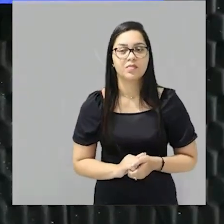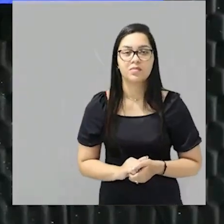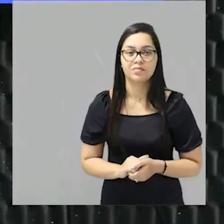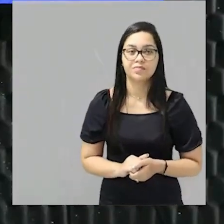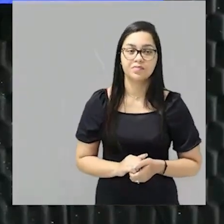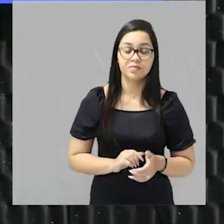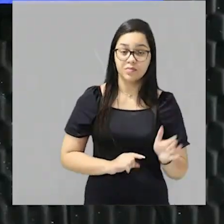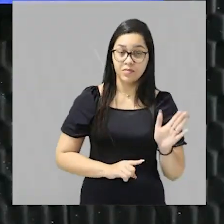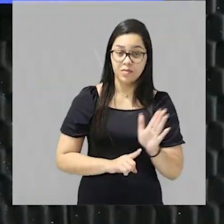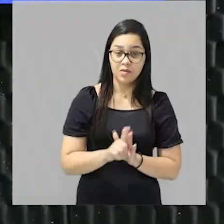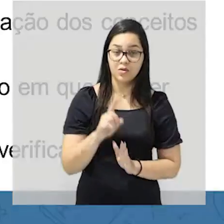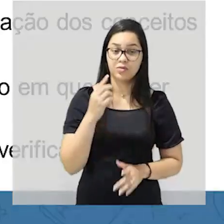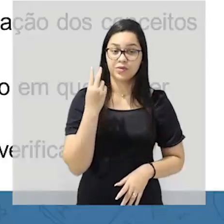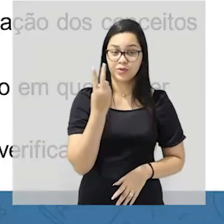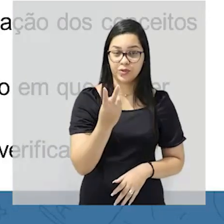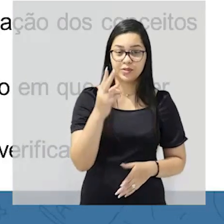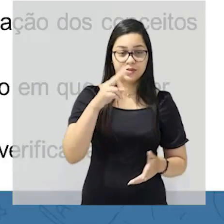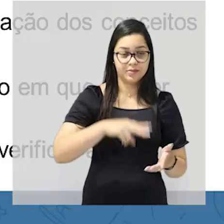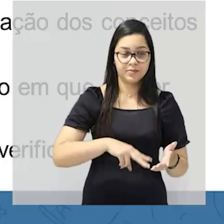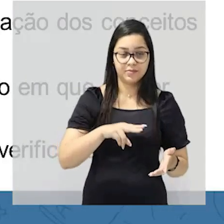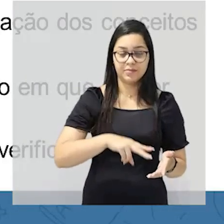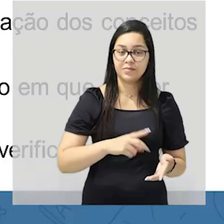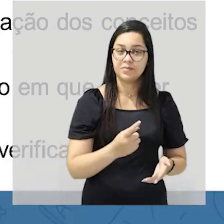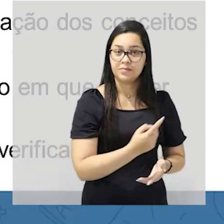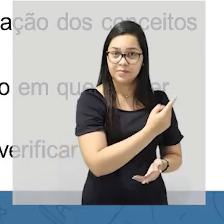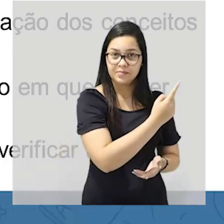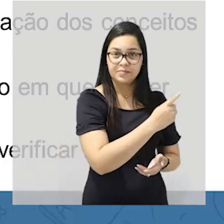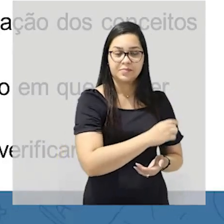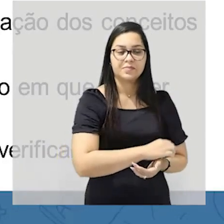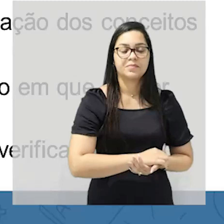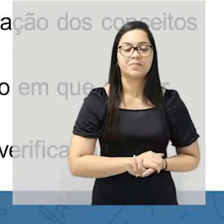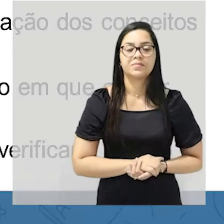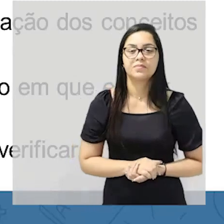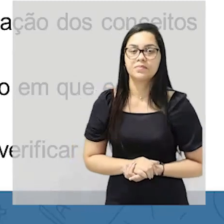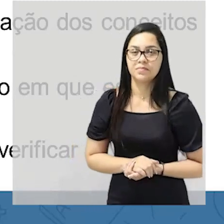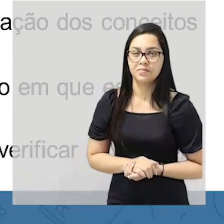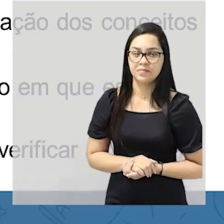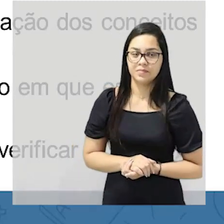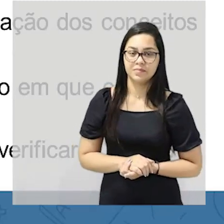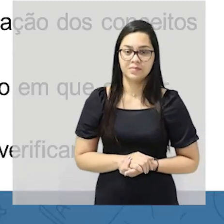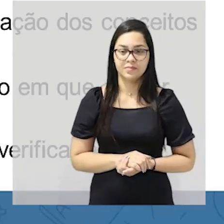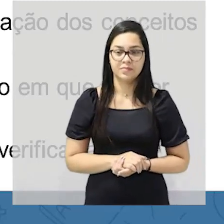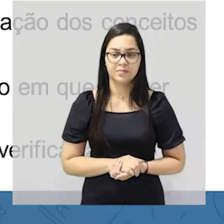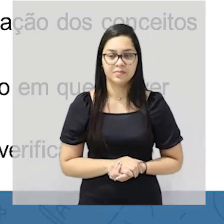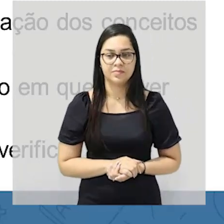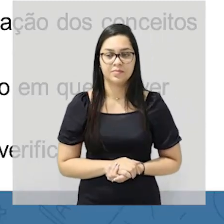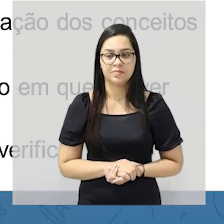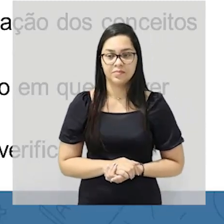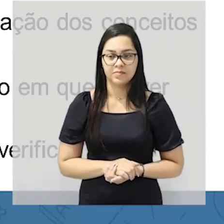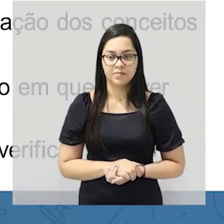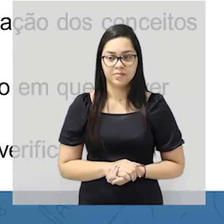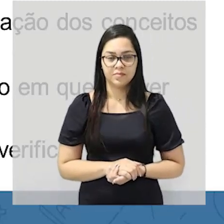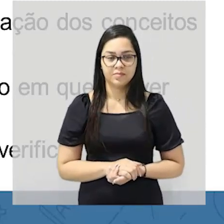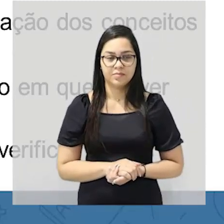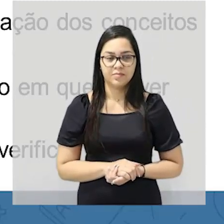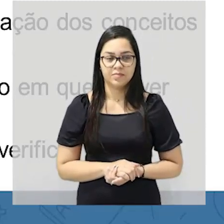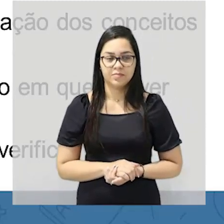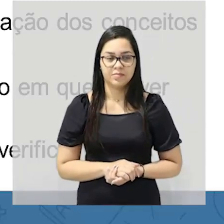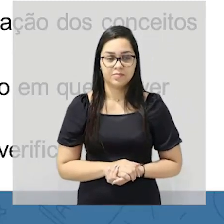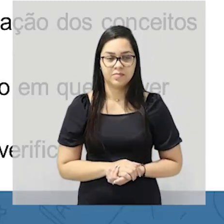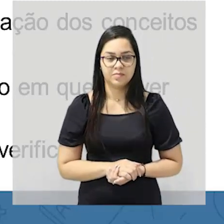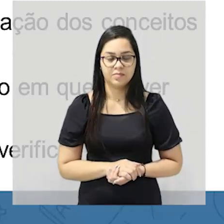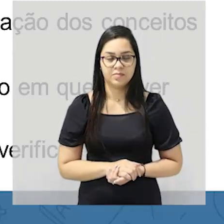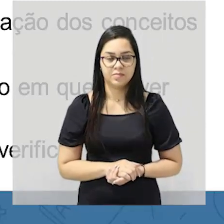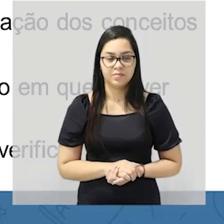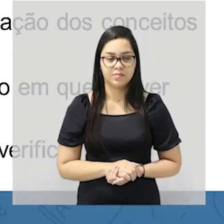são ironizados, o que é acentuado pelo uso do adjetivo médio no título e do advérbio meio